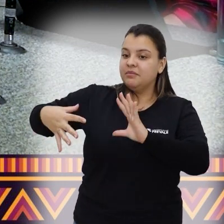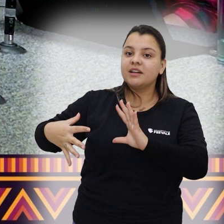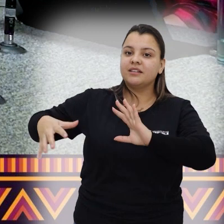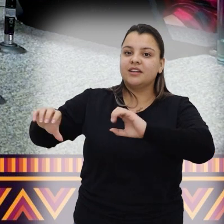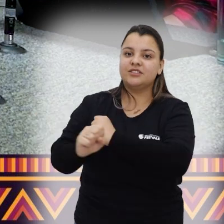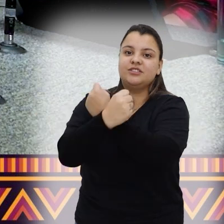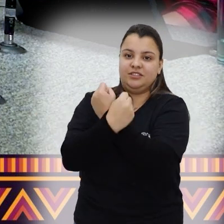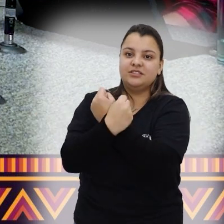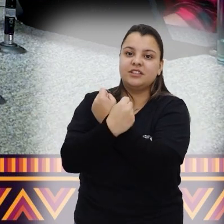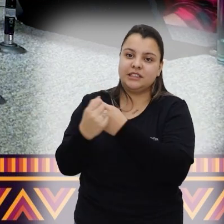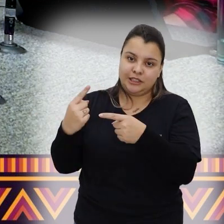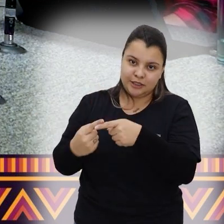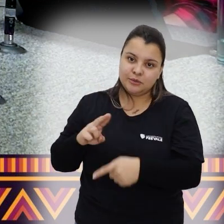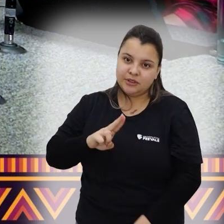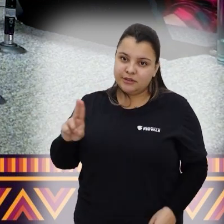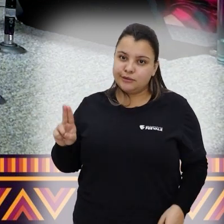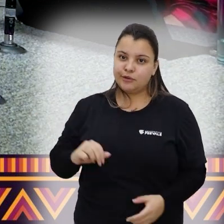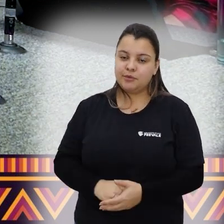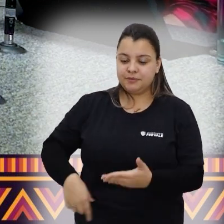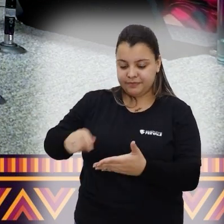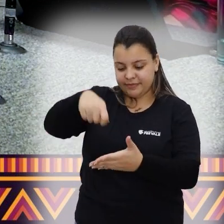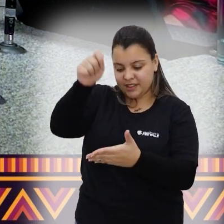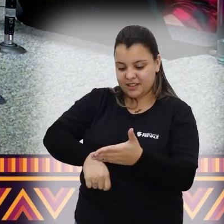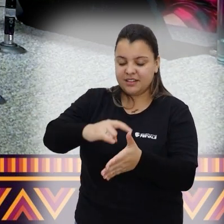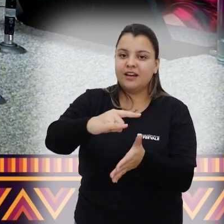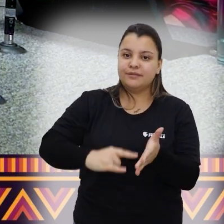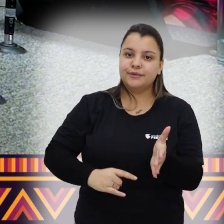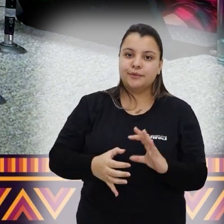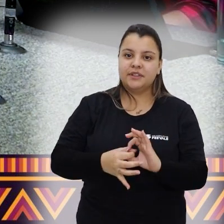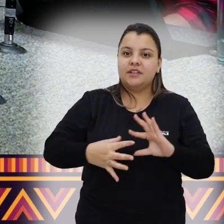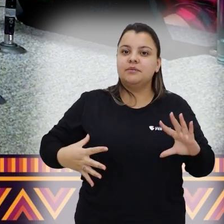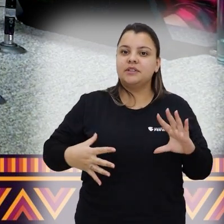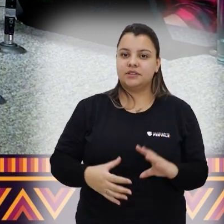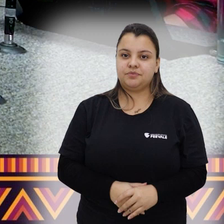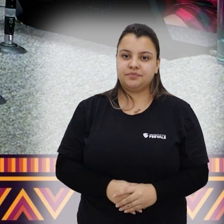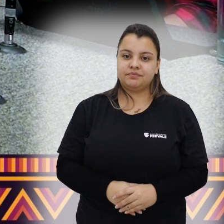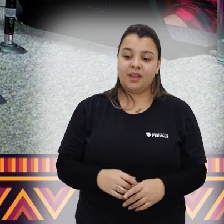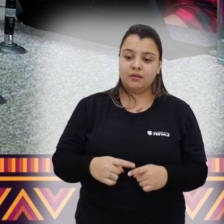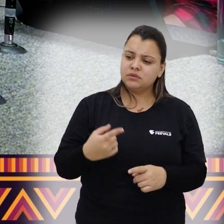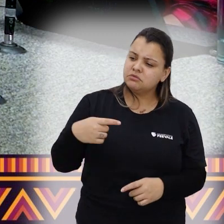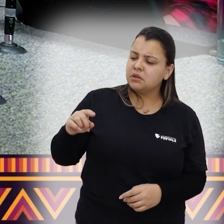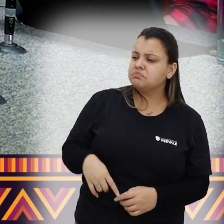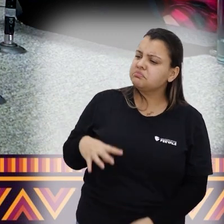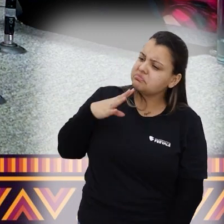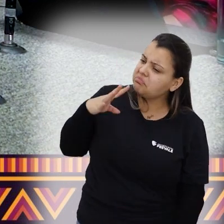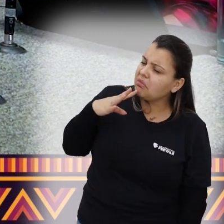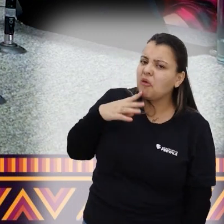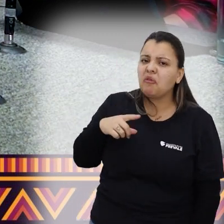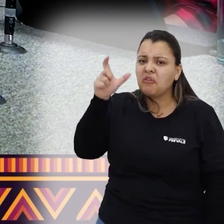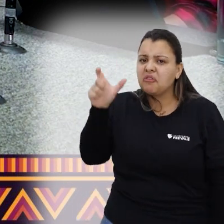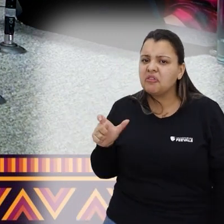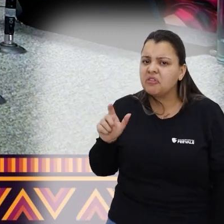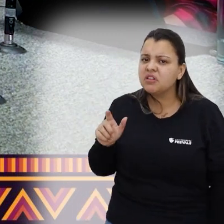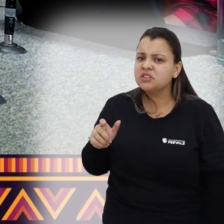Redenção. Então ali se assinava as cartas de alforria. Então foi até a Redenção e conheceu um sujeito chamado José